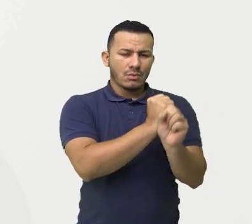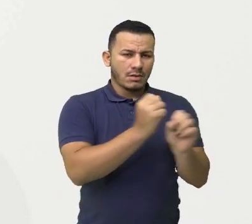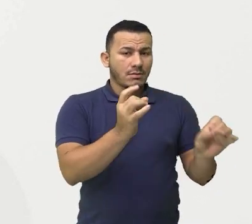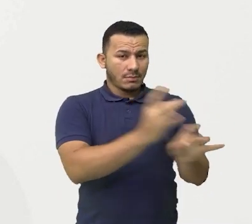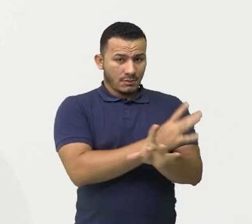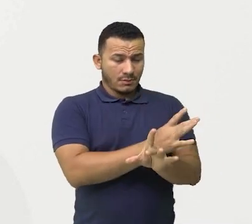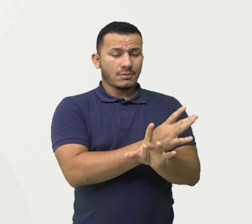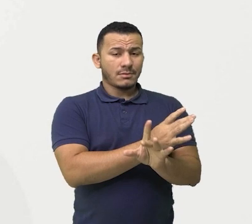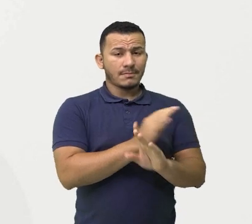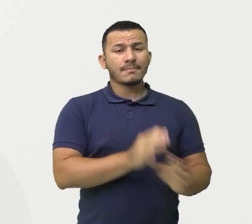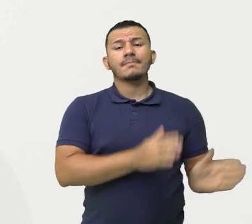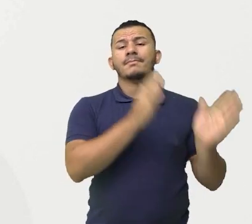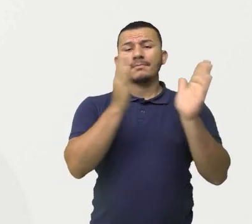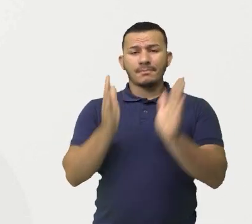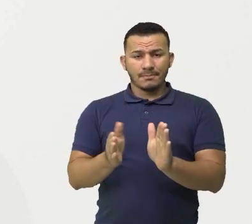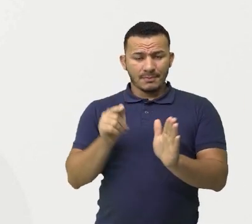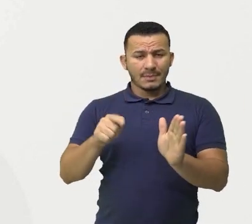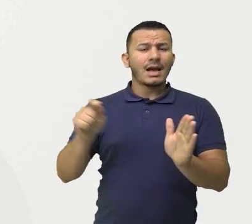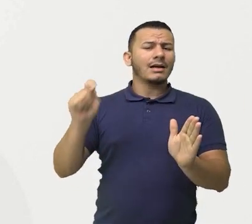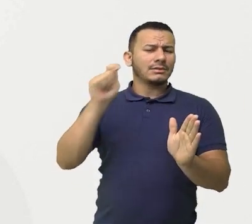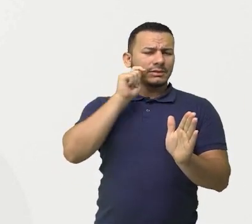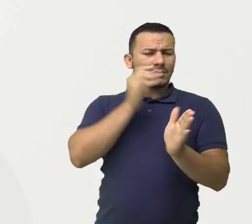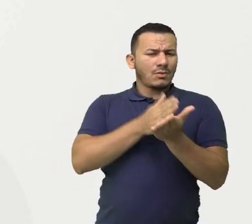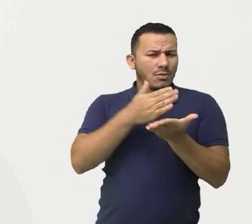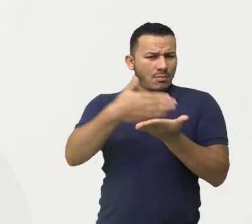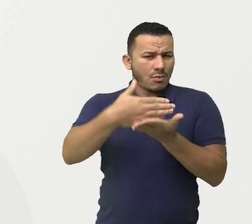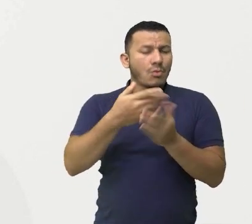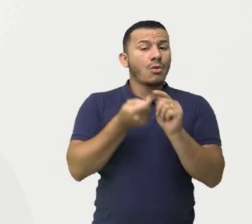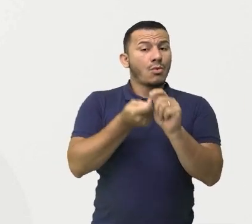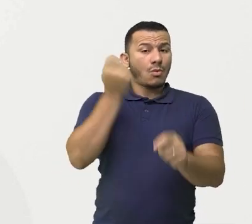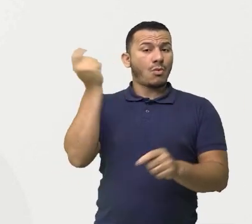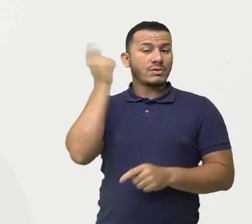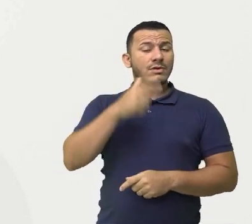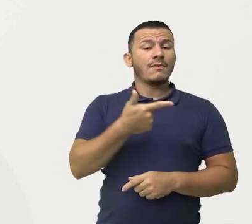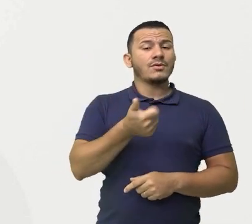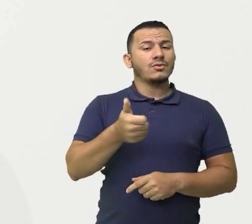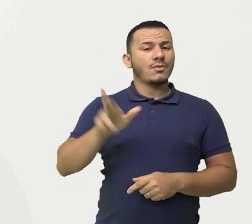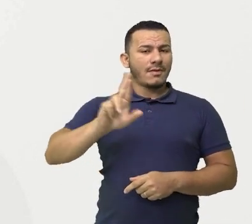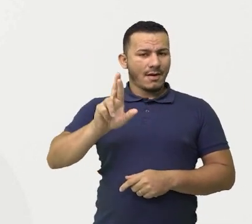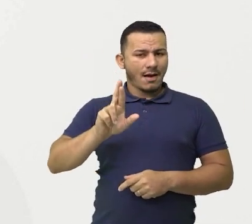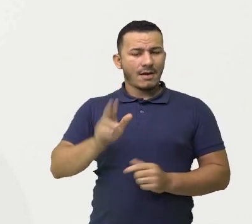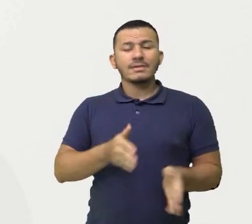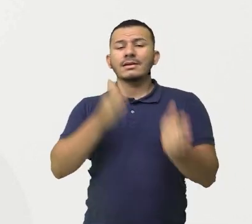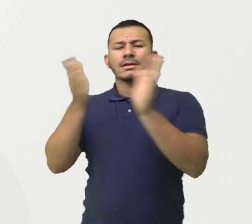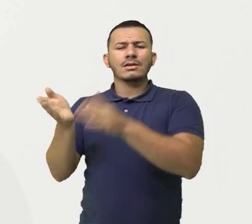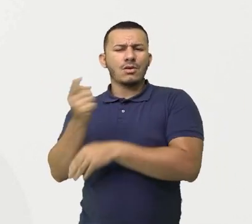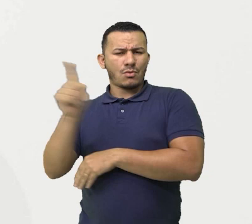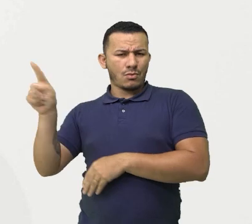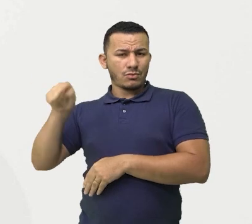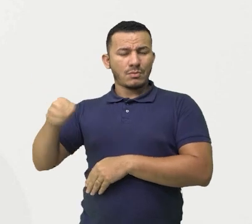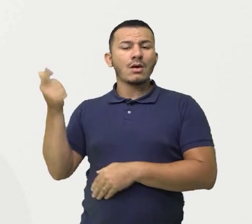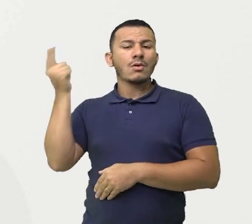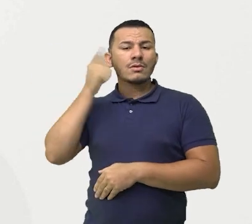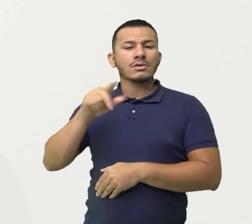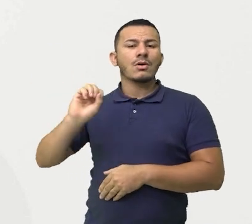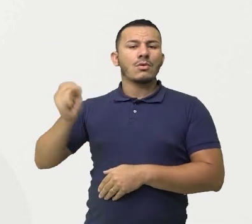nossa cartela anterior. Do bolo de cenoura o lucro foi 21 e do bolo de fubá o lucro